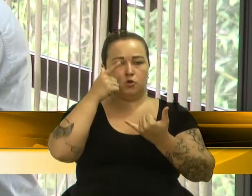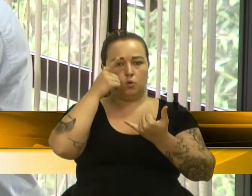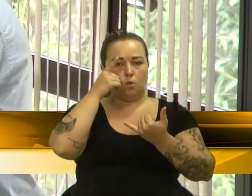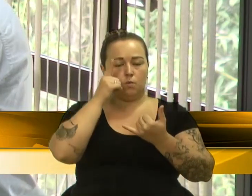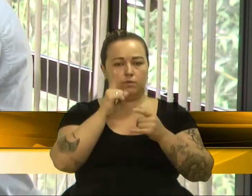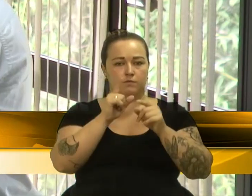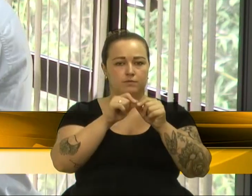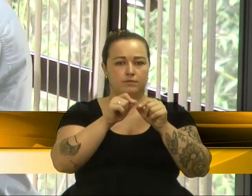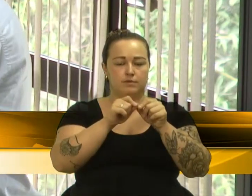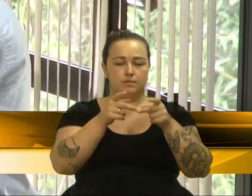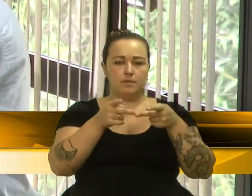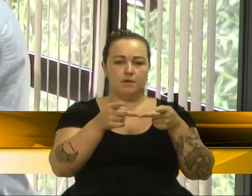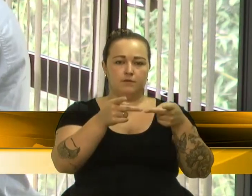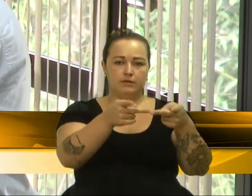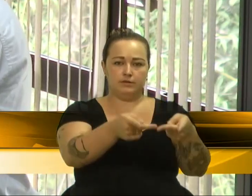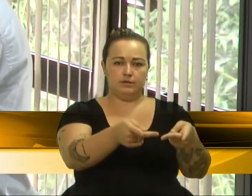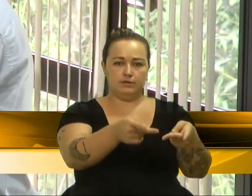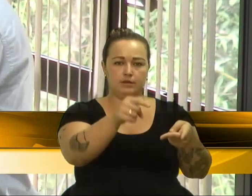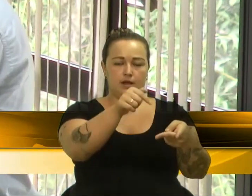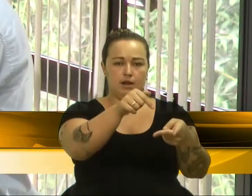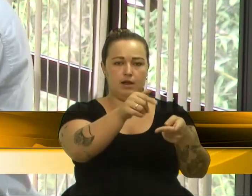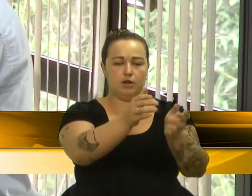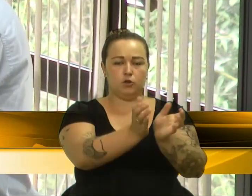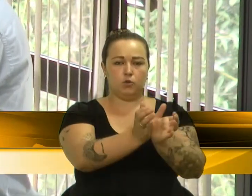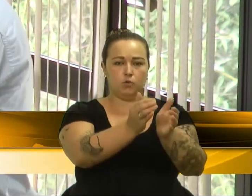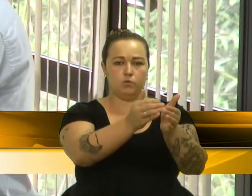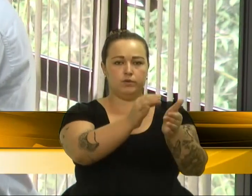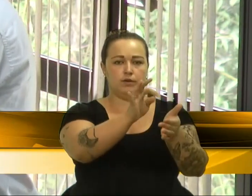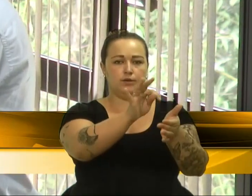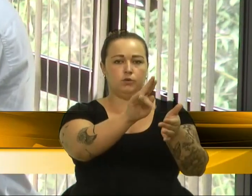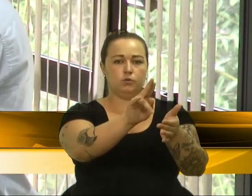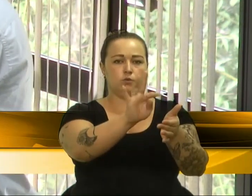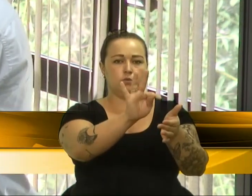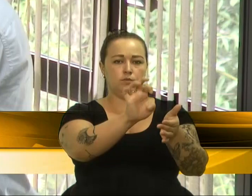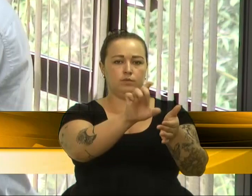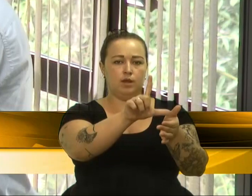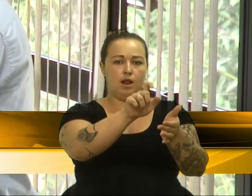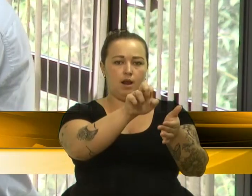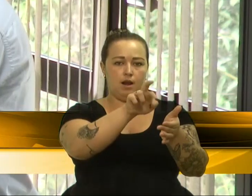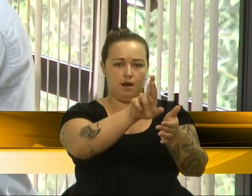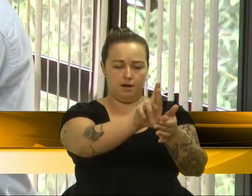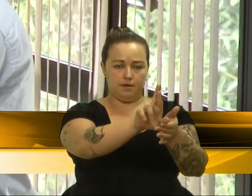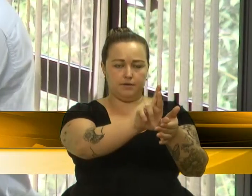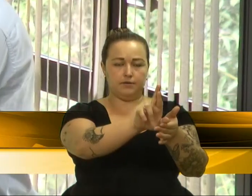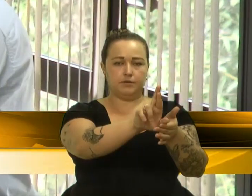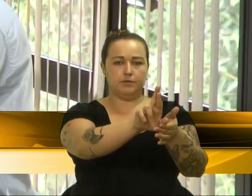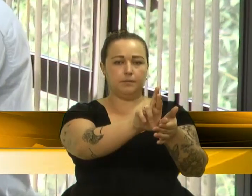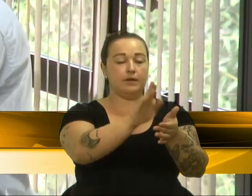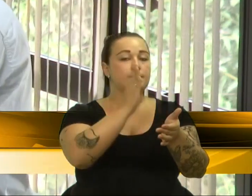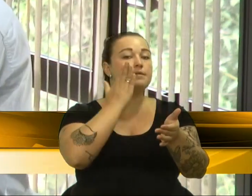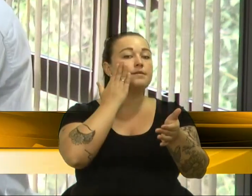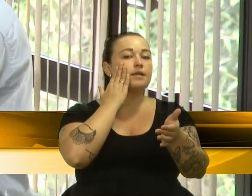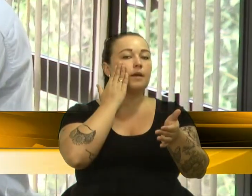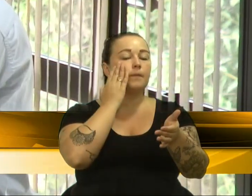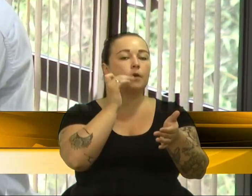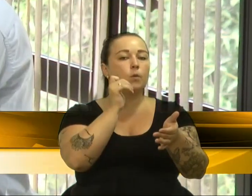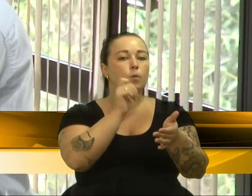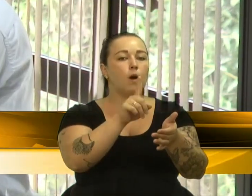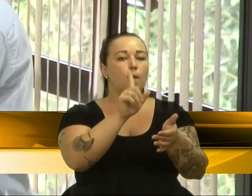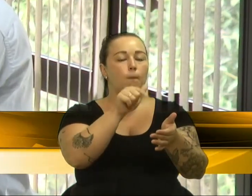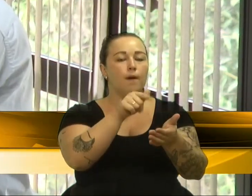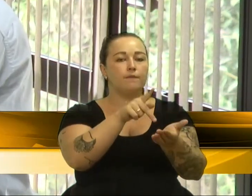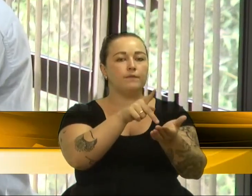uma visita aos conselhos tutelares, para nós sabermos a real demanda e a